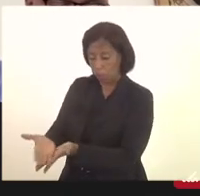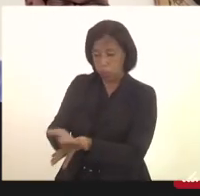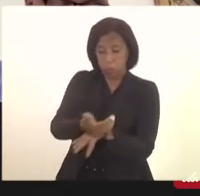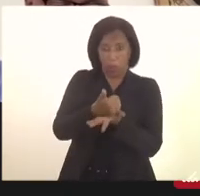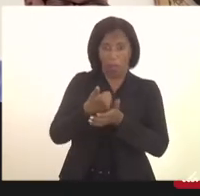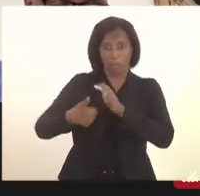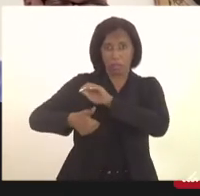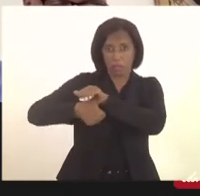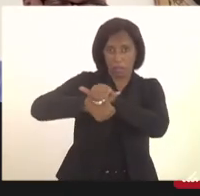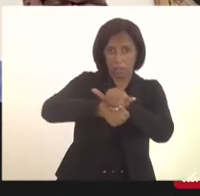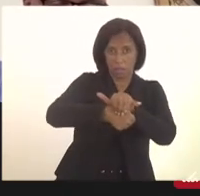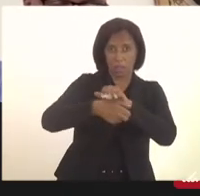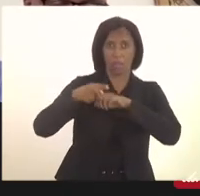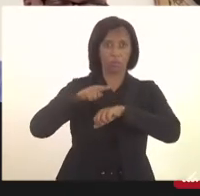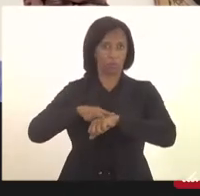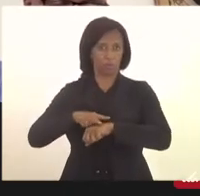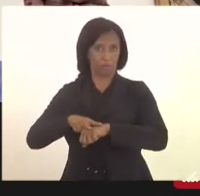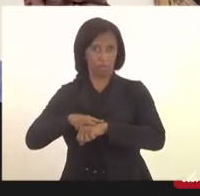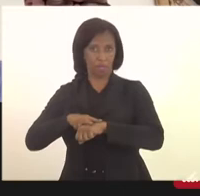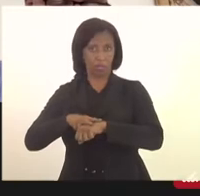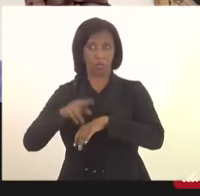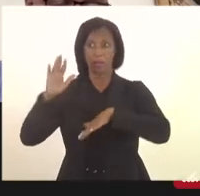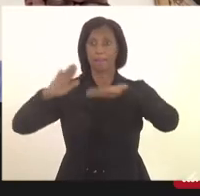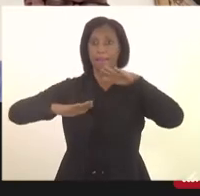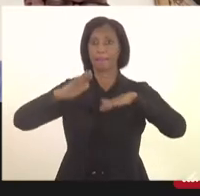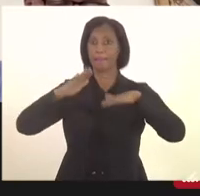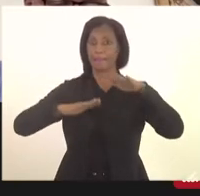verde. E mesmo com